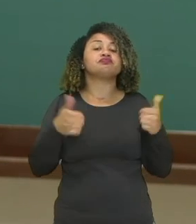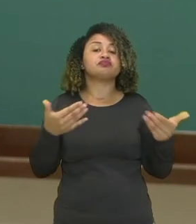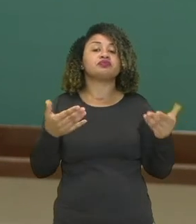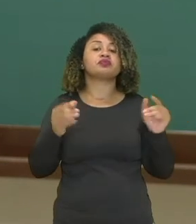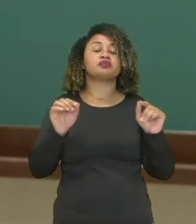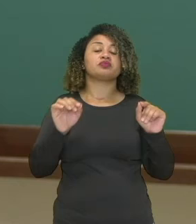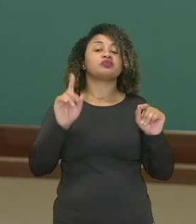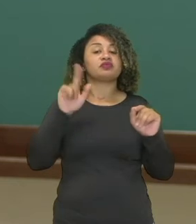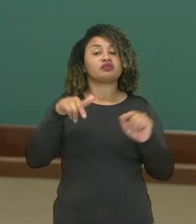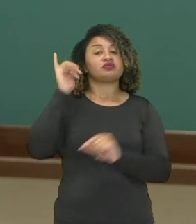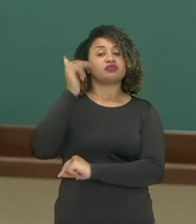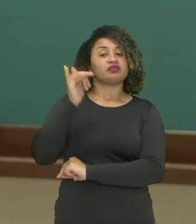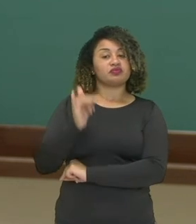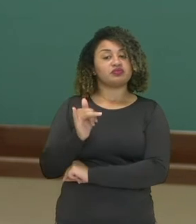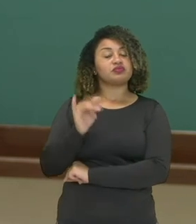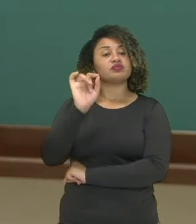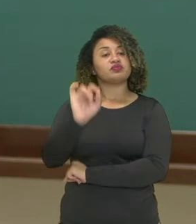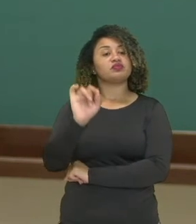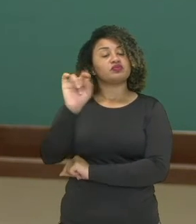é a história